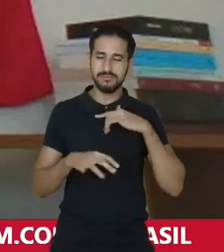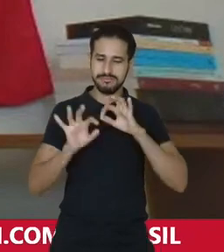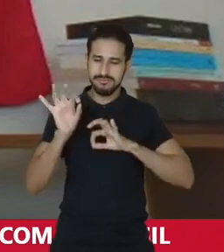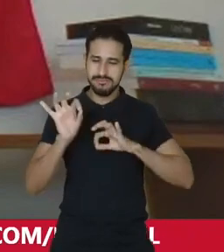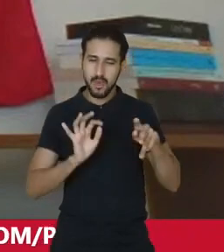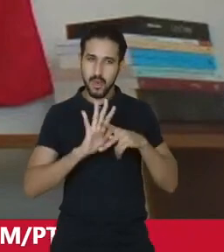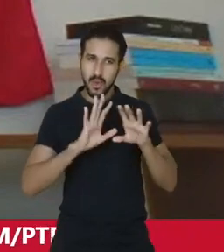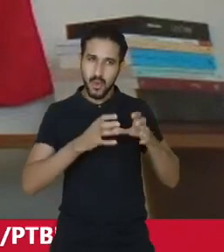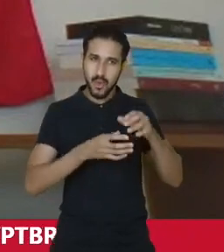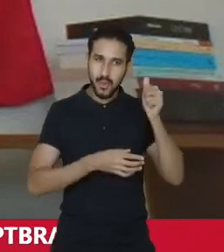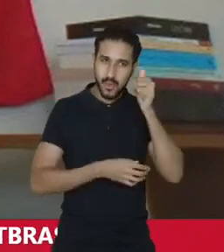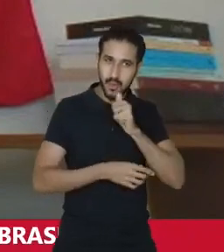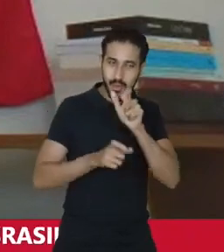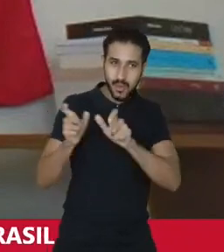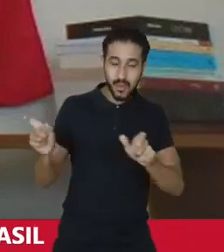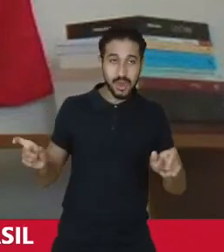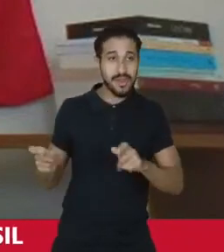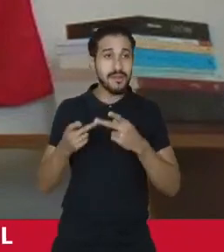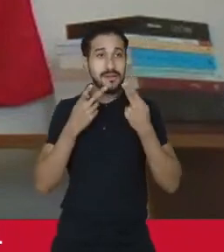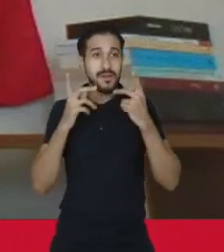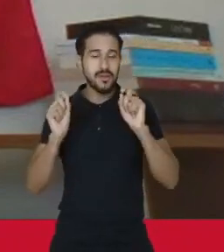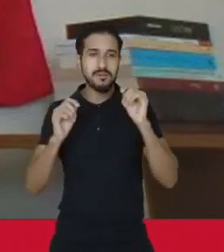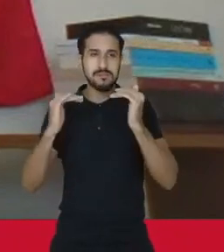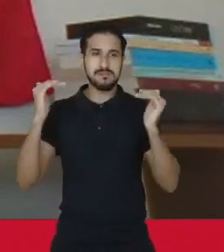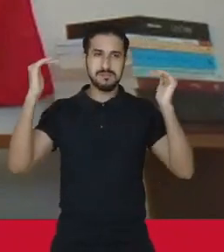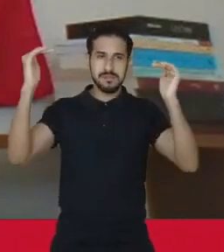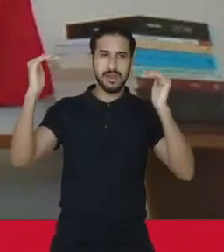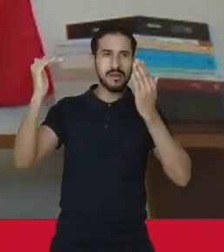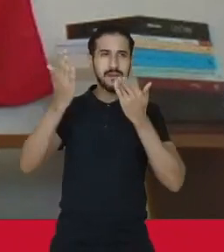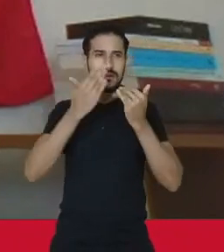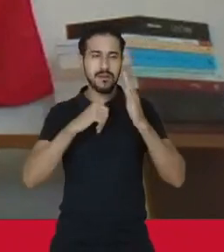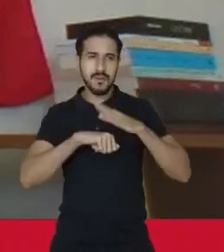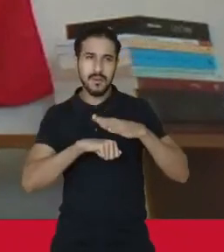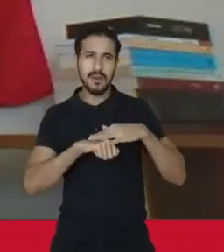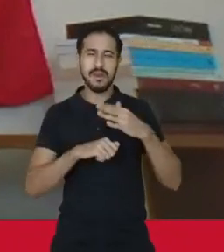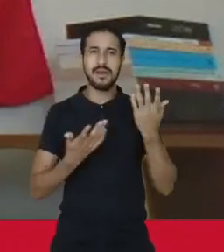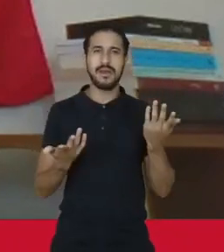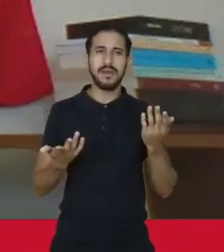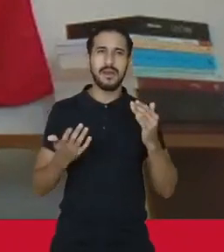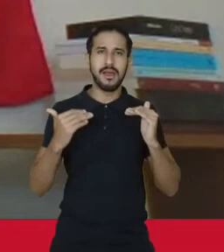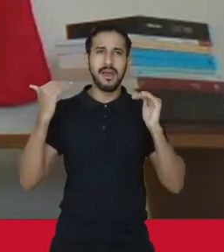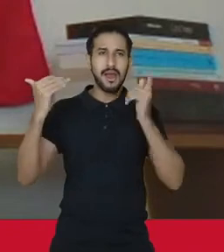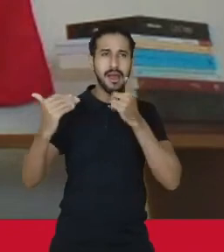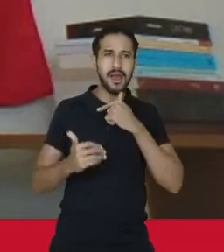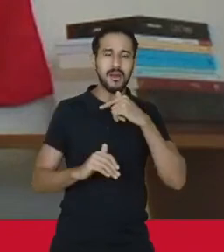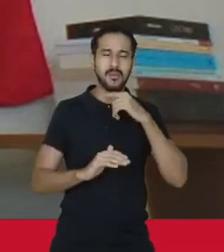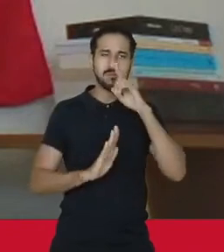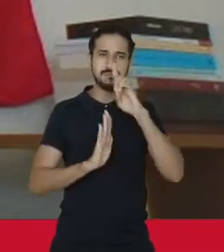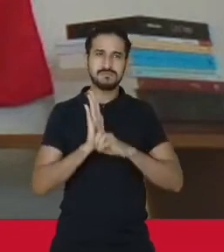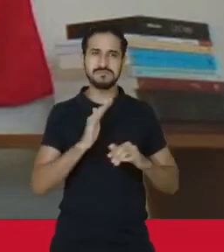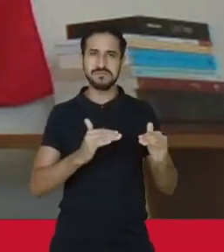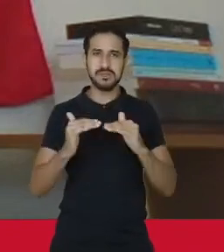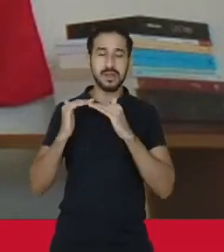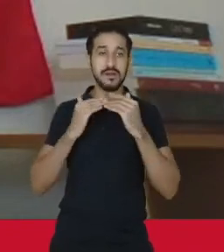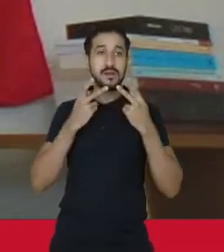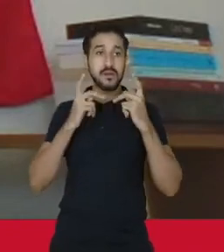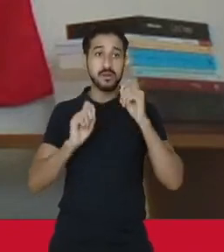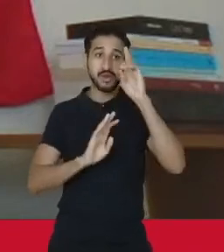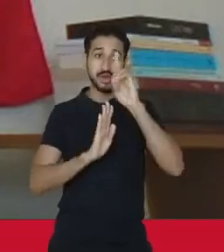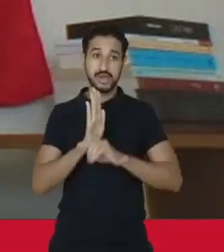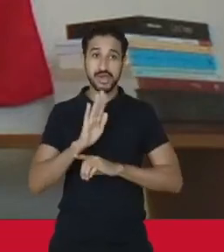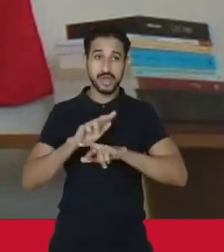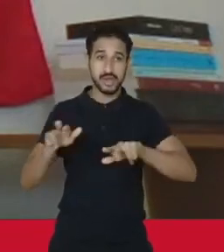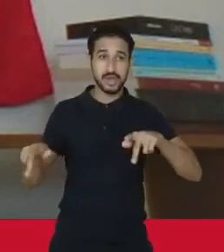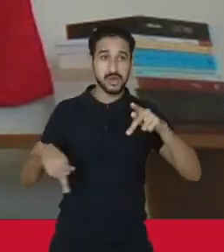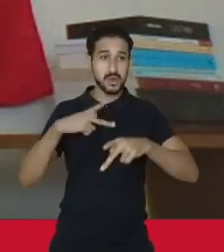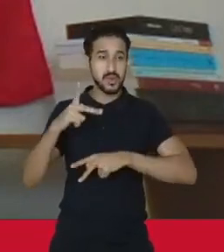organização coletiva das mulheres, a afirmação da soberania alimentar, a afirmação da água como um bem comum, a afirmação dos direitos